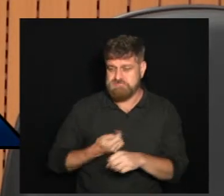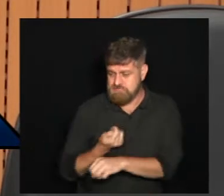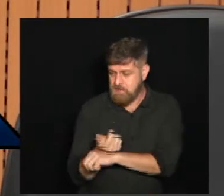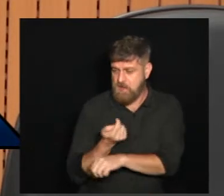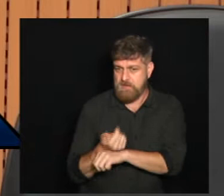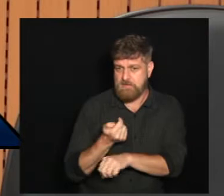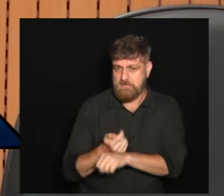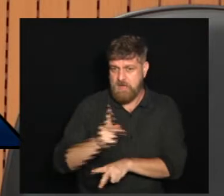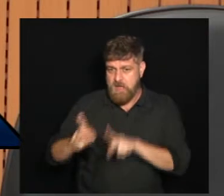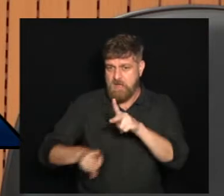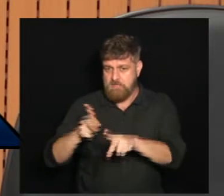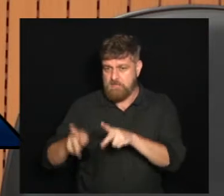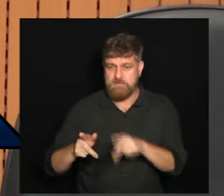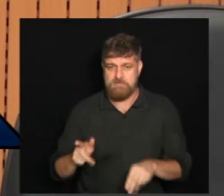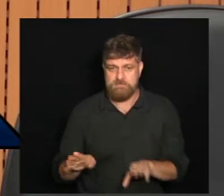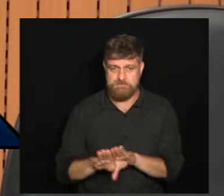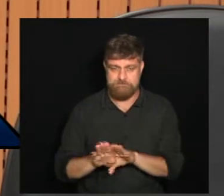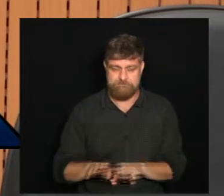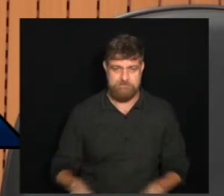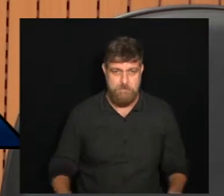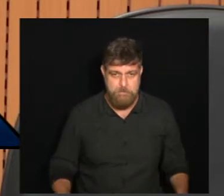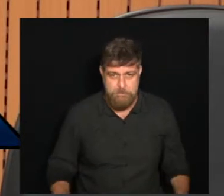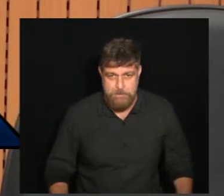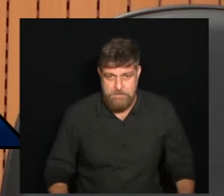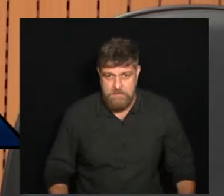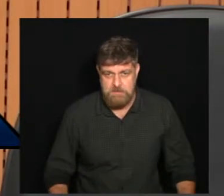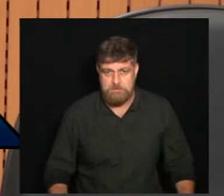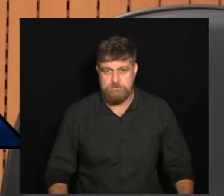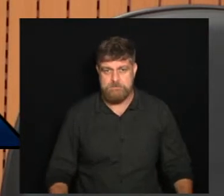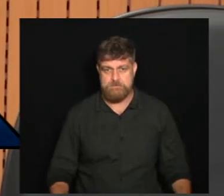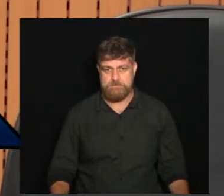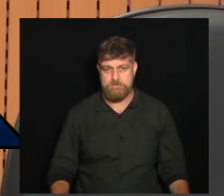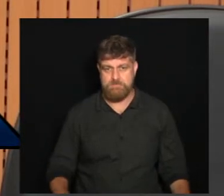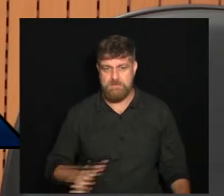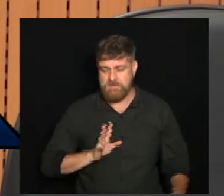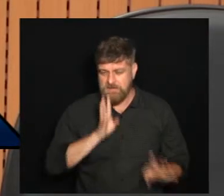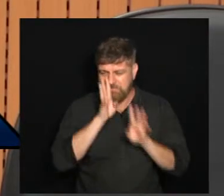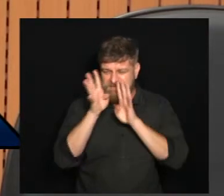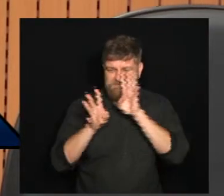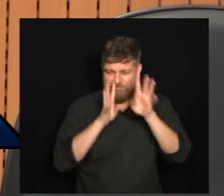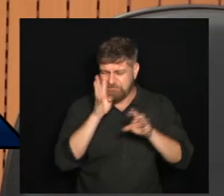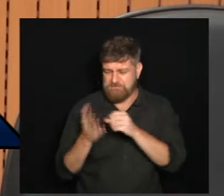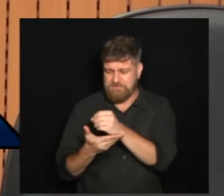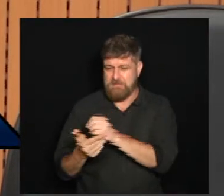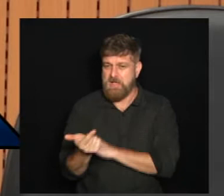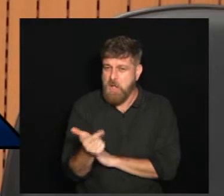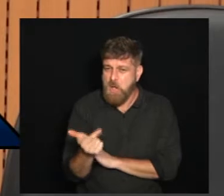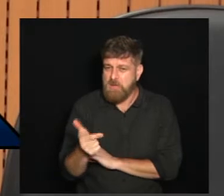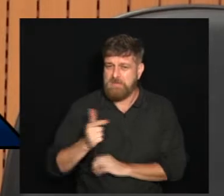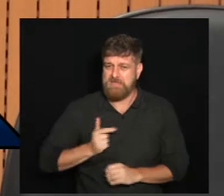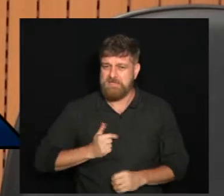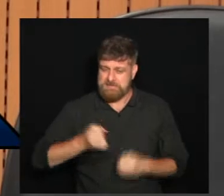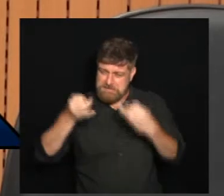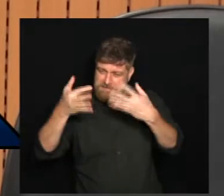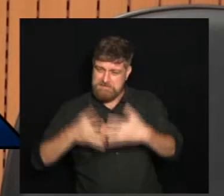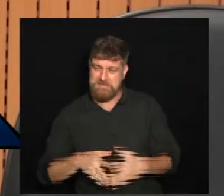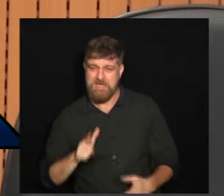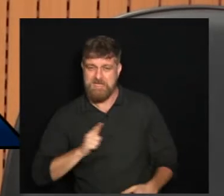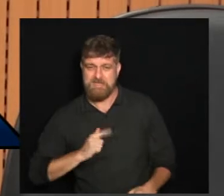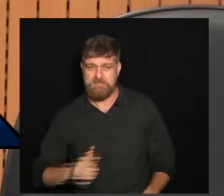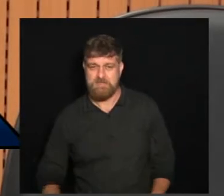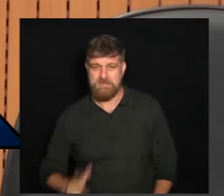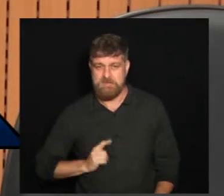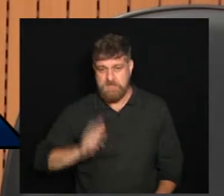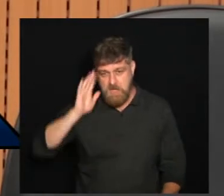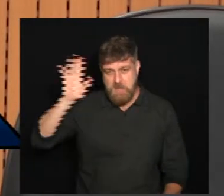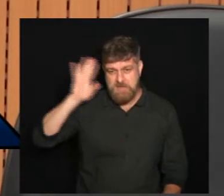próprio semelhante. Bramir acusações infundadas, justificar declarações equivocadas ou criar